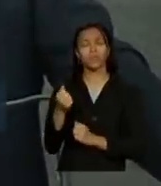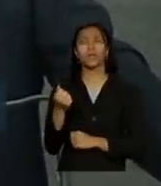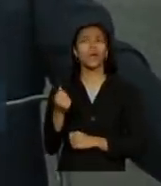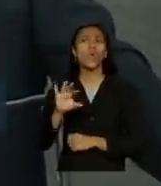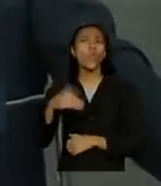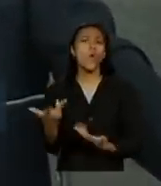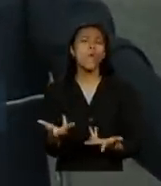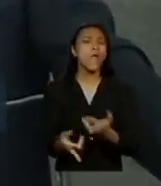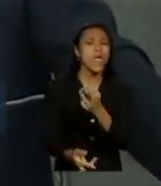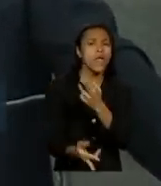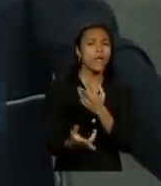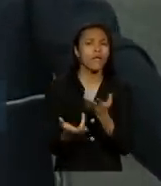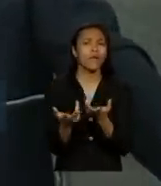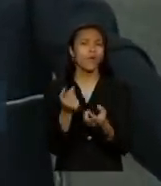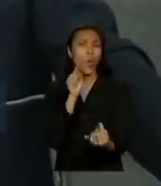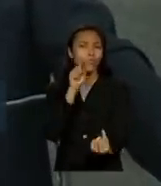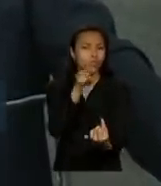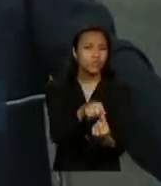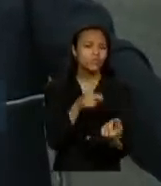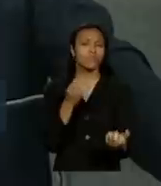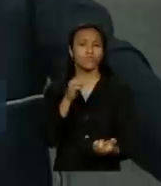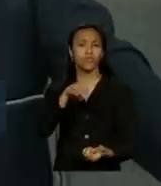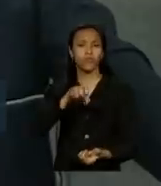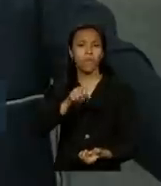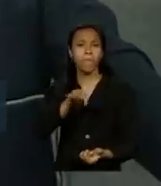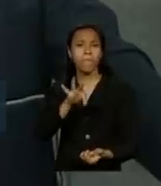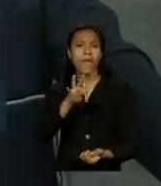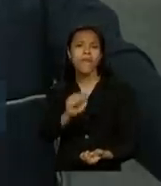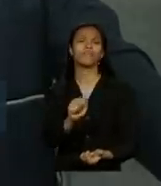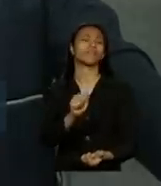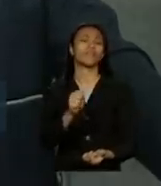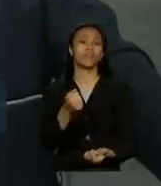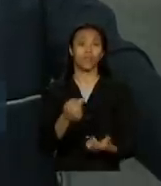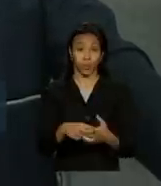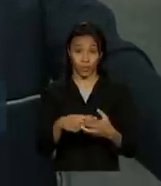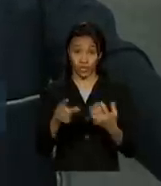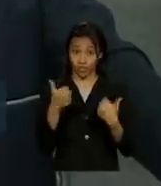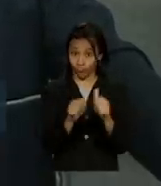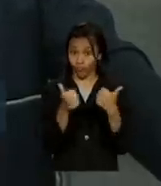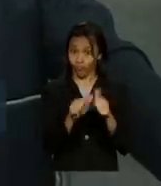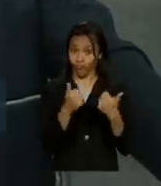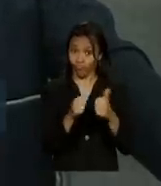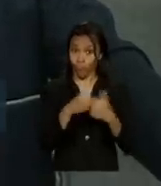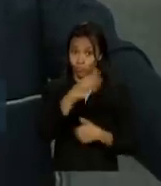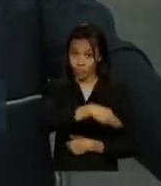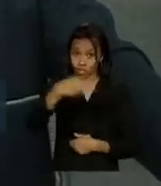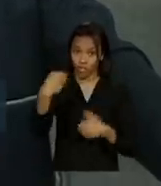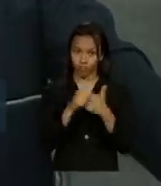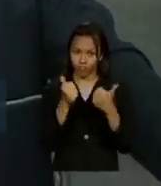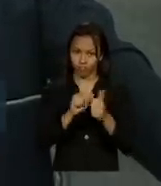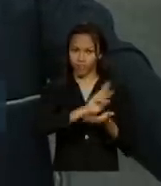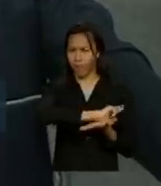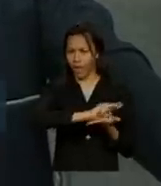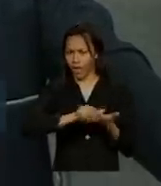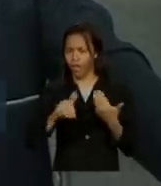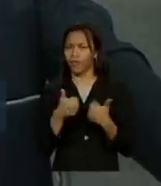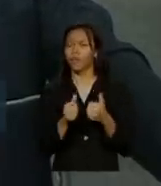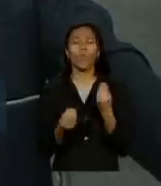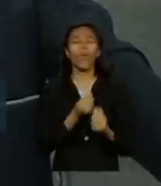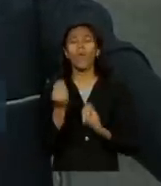responsabilidade Qual é o meta do ministério que de o Transportes Ministério